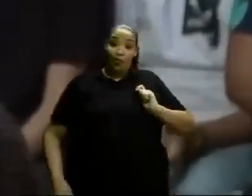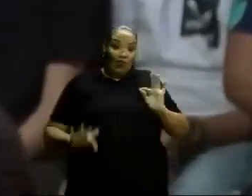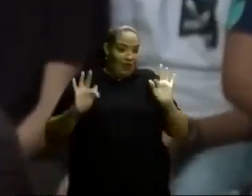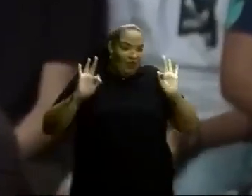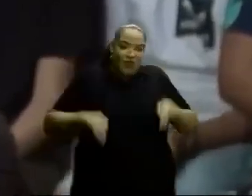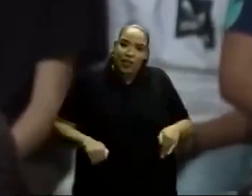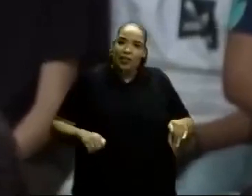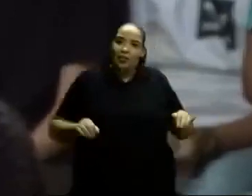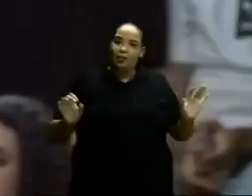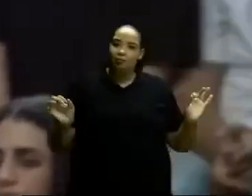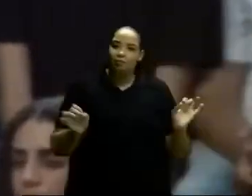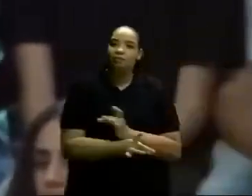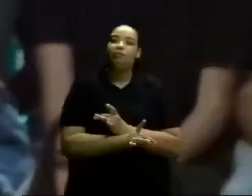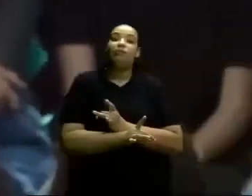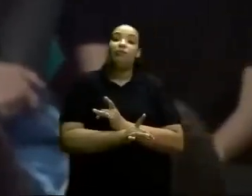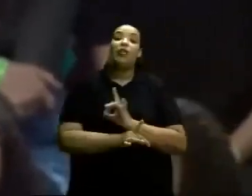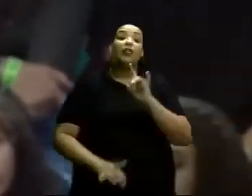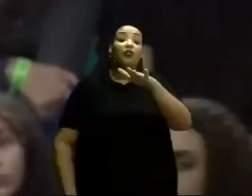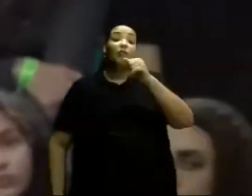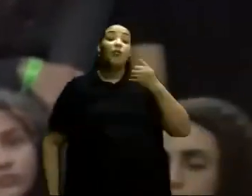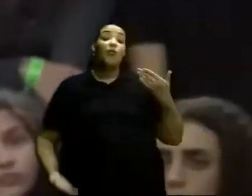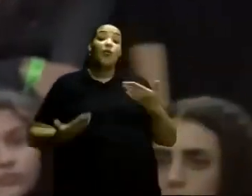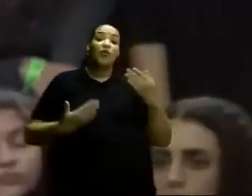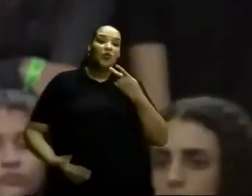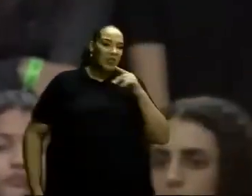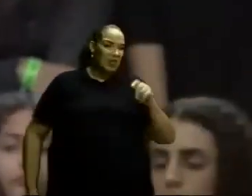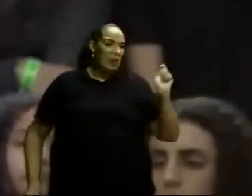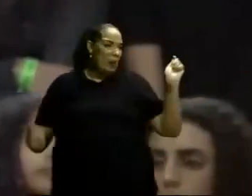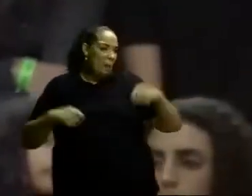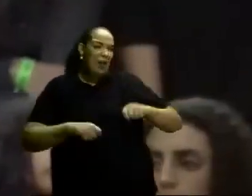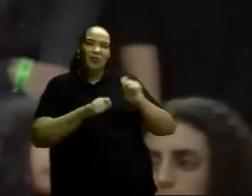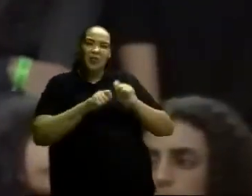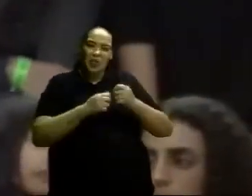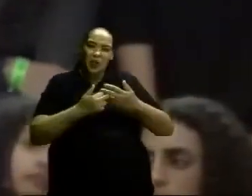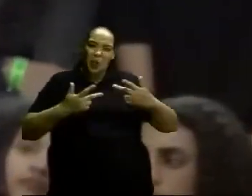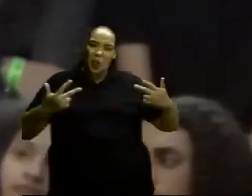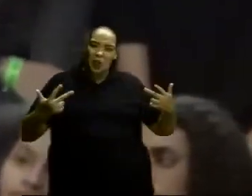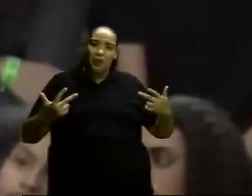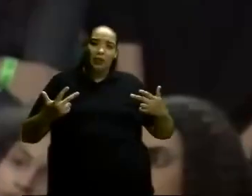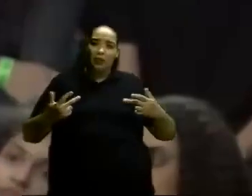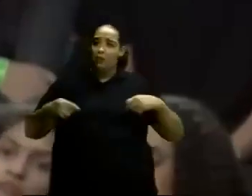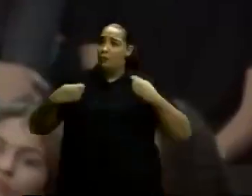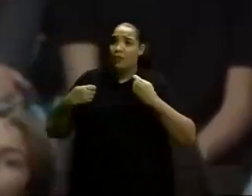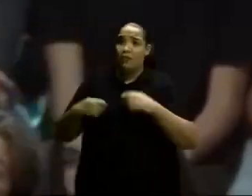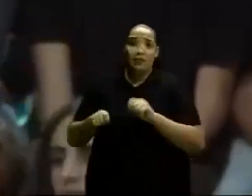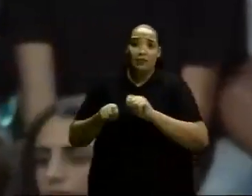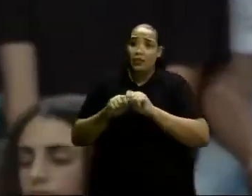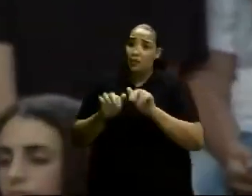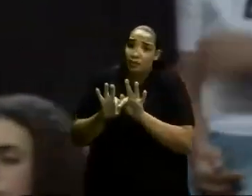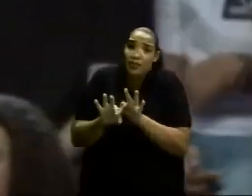ciclo. Deus trouxe gente hoje aqui para dizer: você foi capaz de fazer coisas grandes, mas não está sendo capaz de fazer coisas